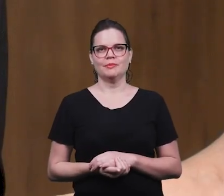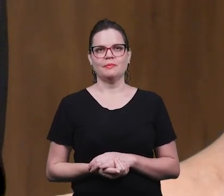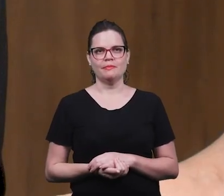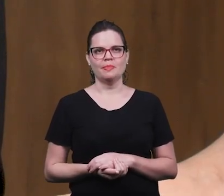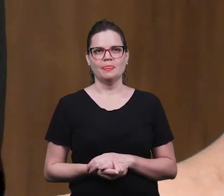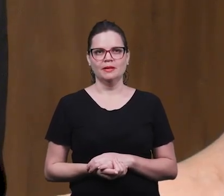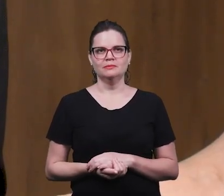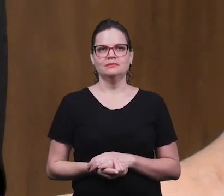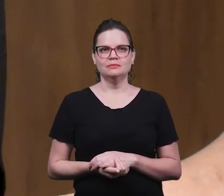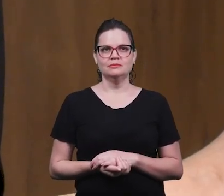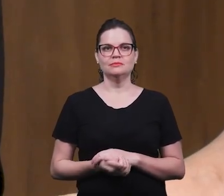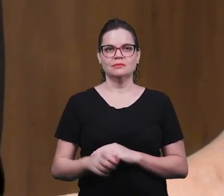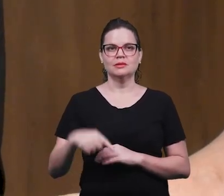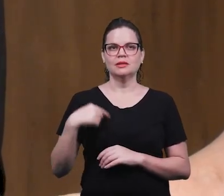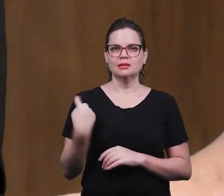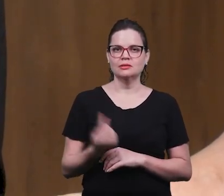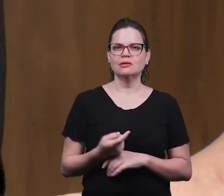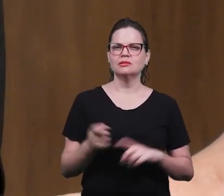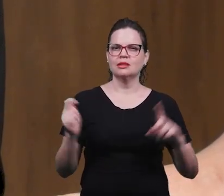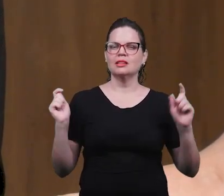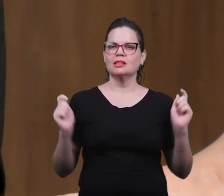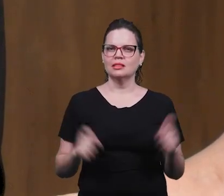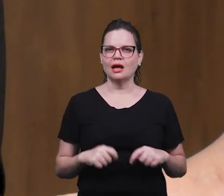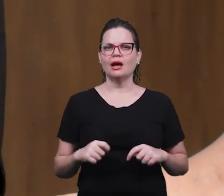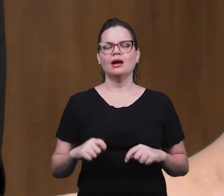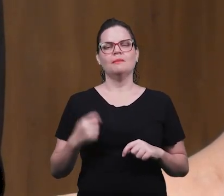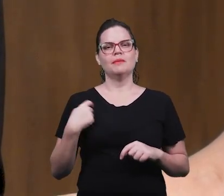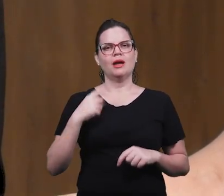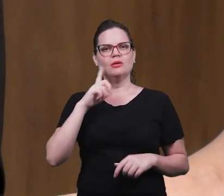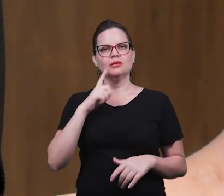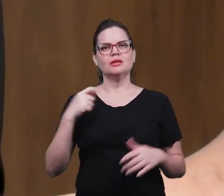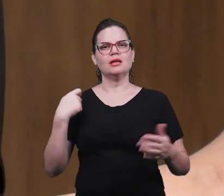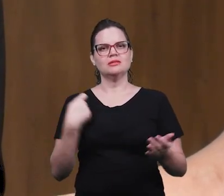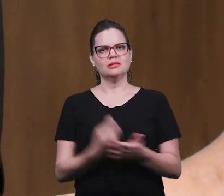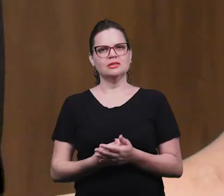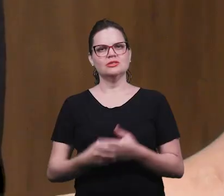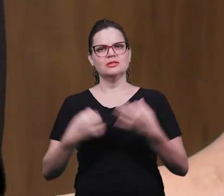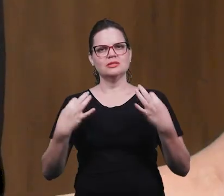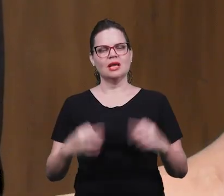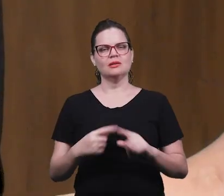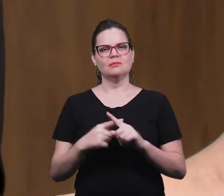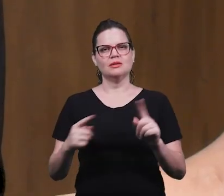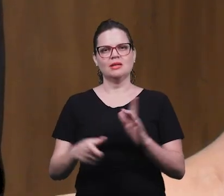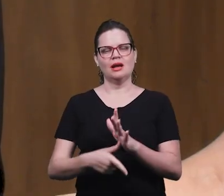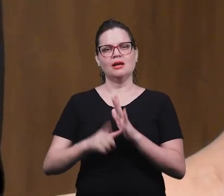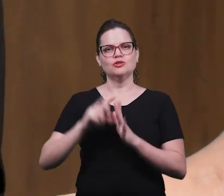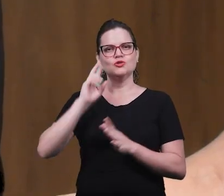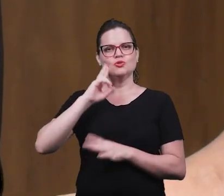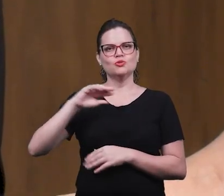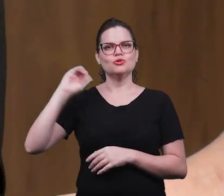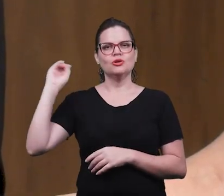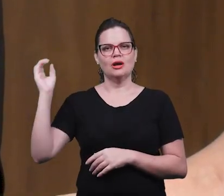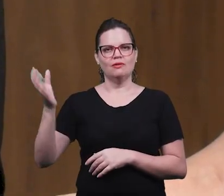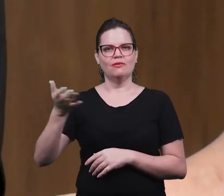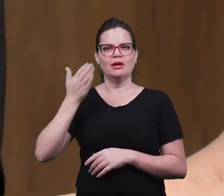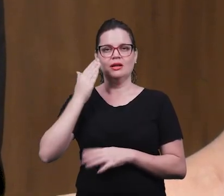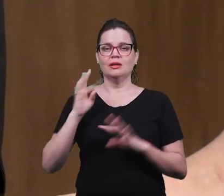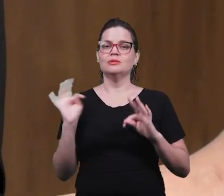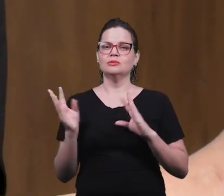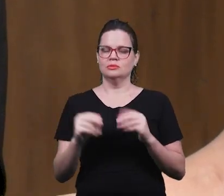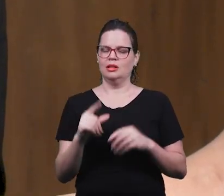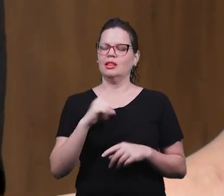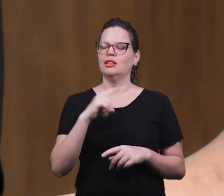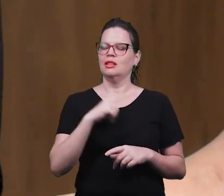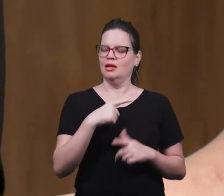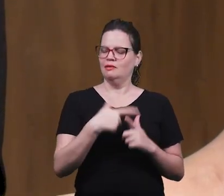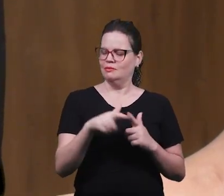me permitiu fazer escolhas assim diante de uma direção do Senhor e colher, né, aquilo que